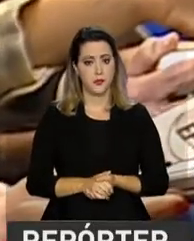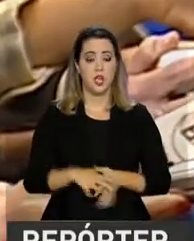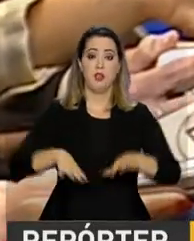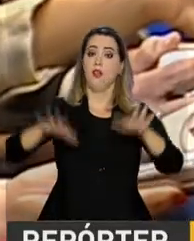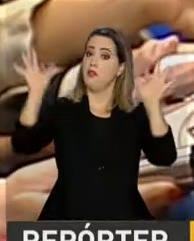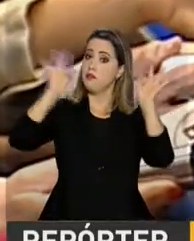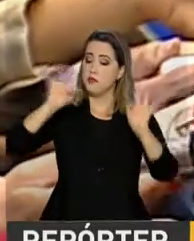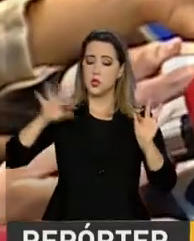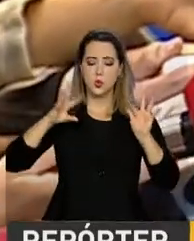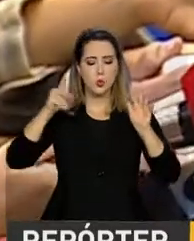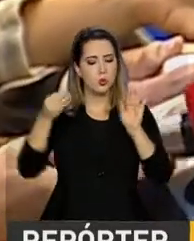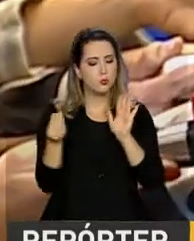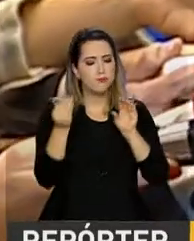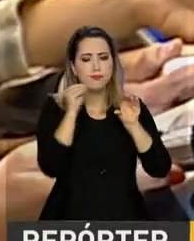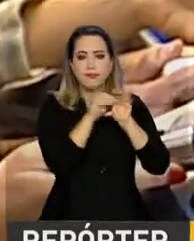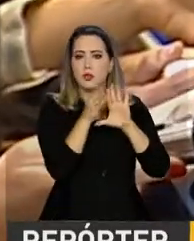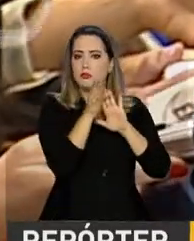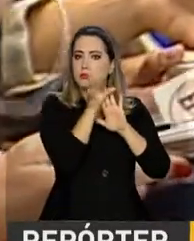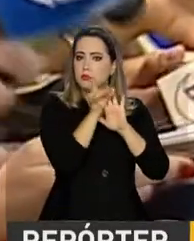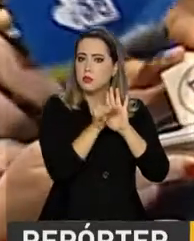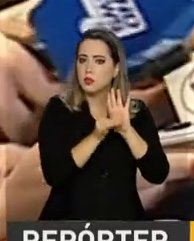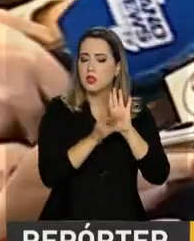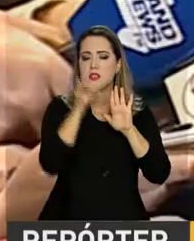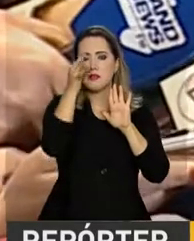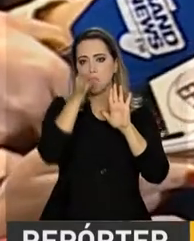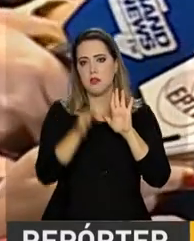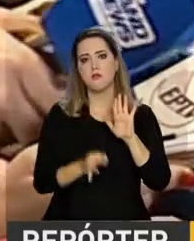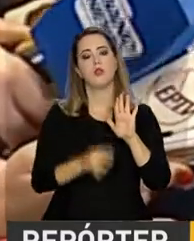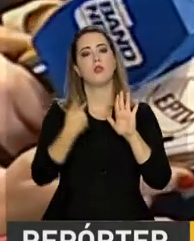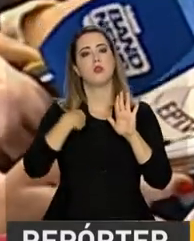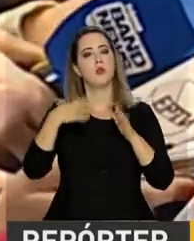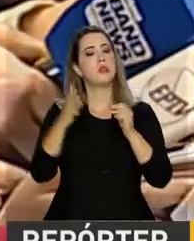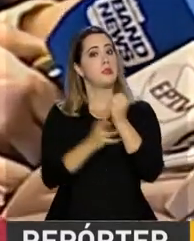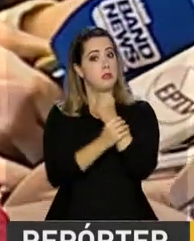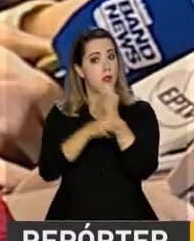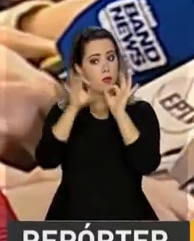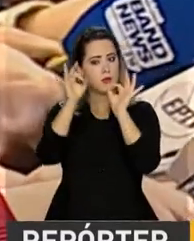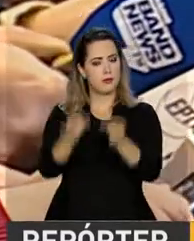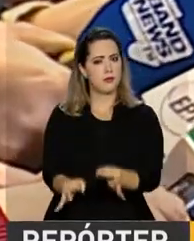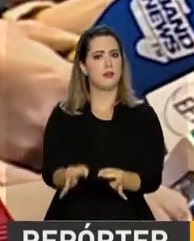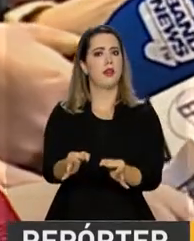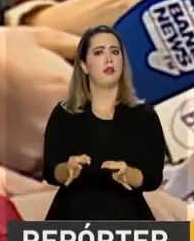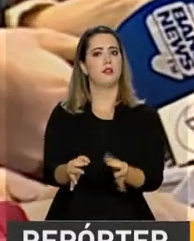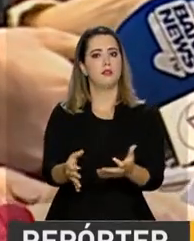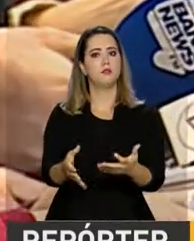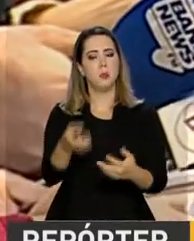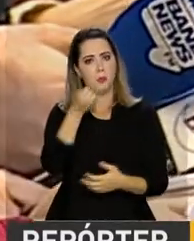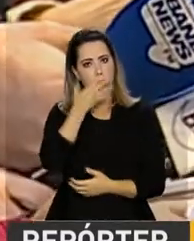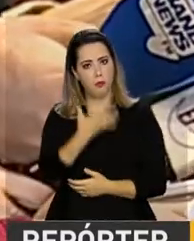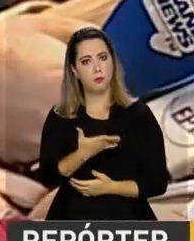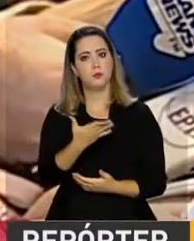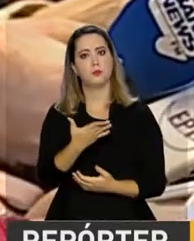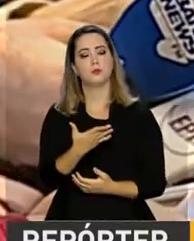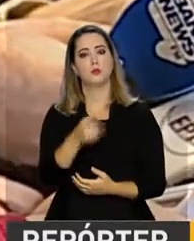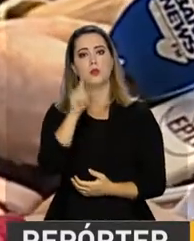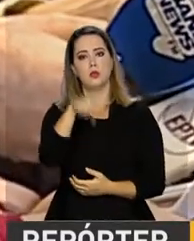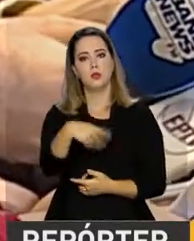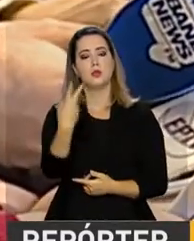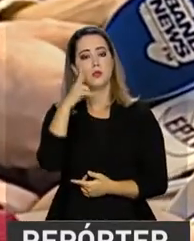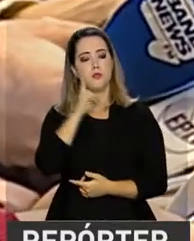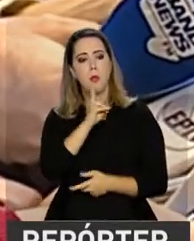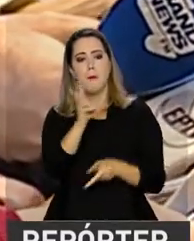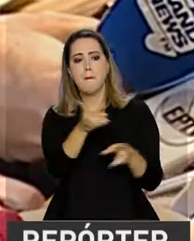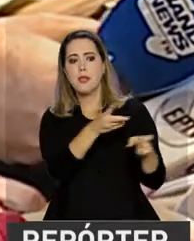programado tranquilidade esquema de segurança funcionando muito bem uma clara